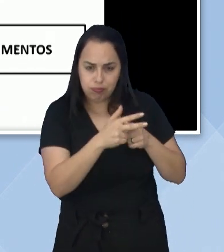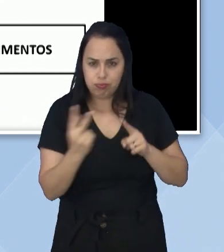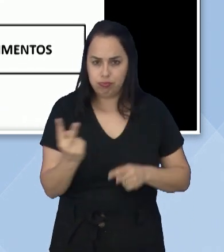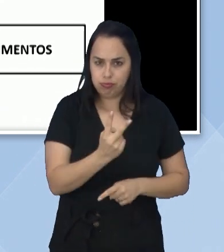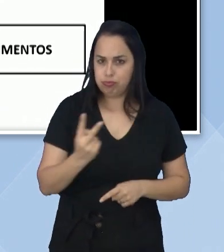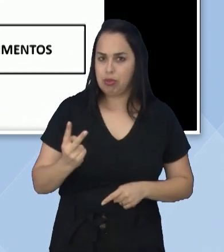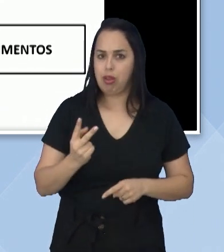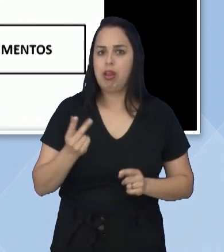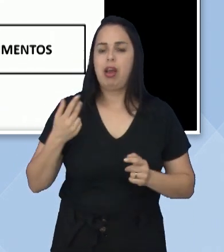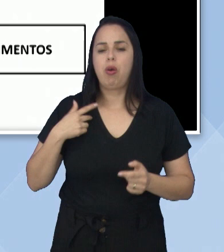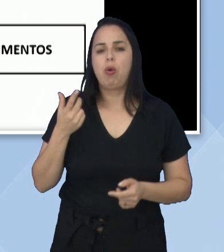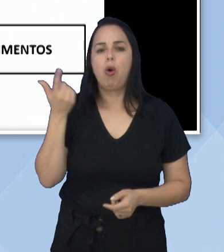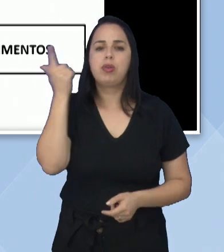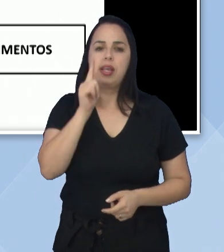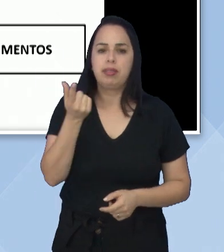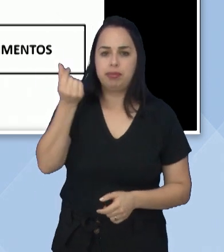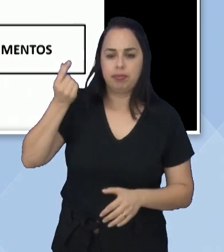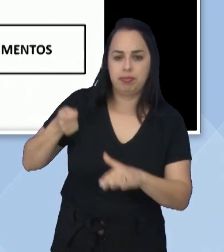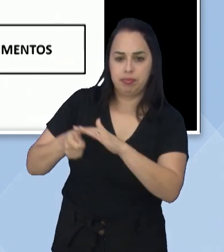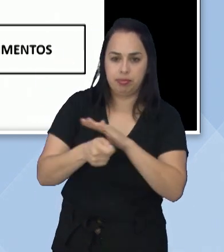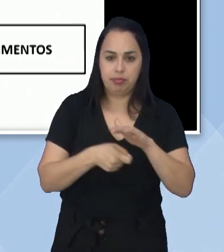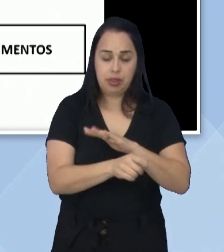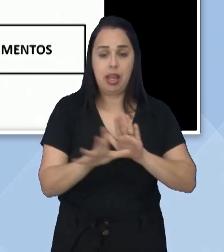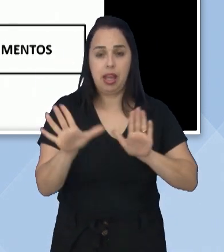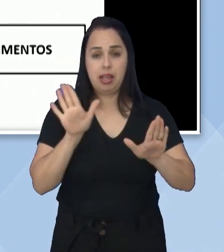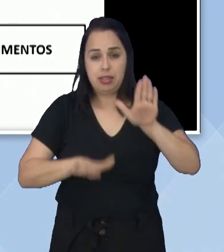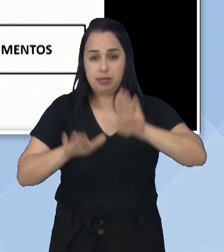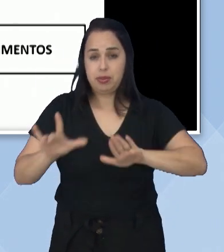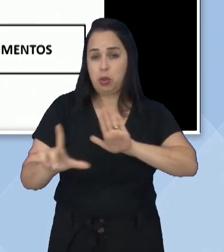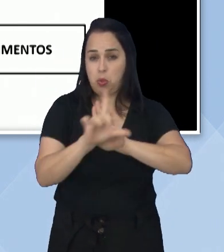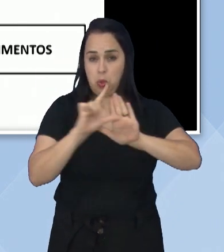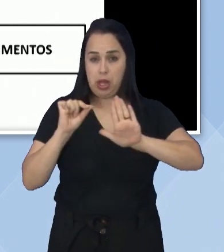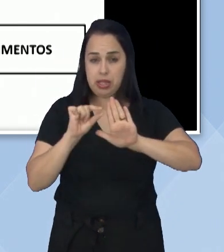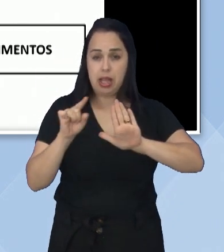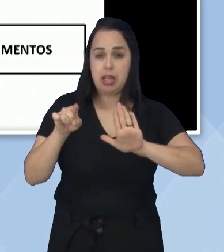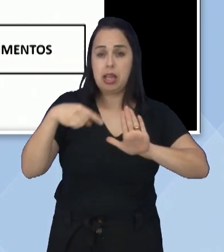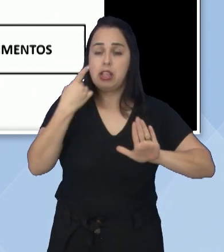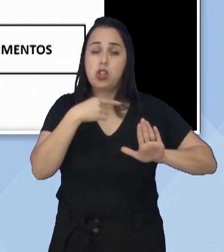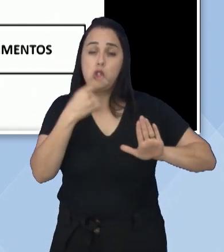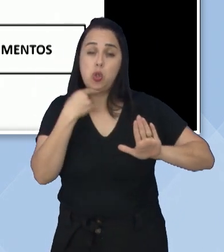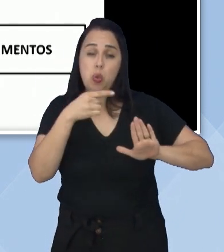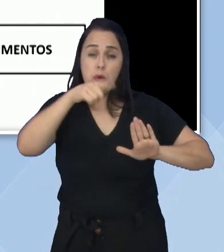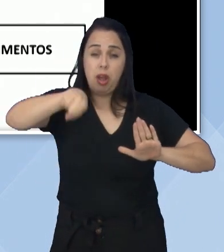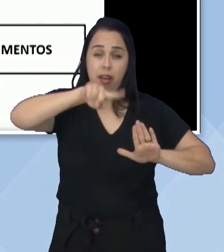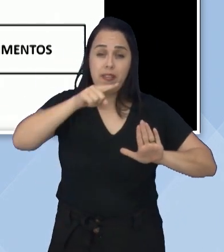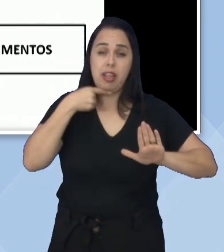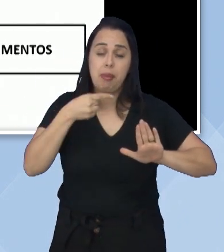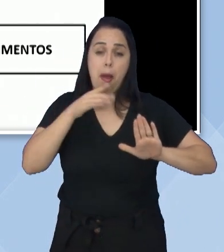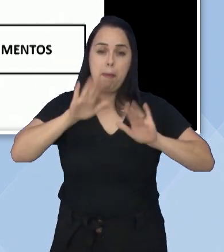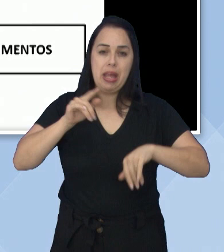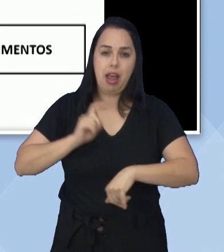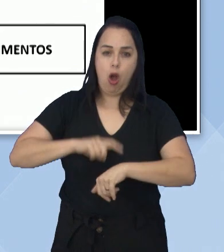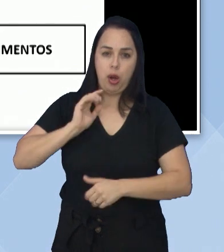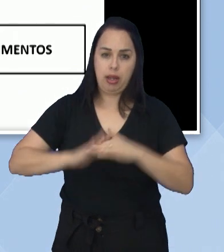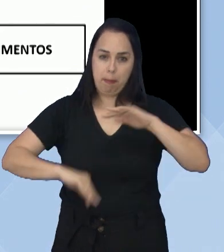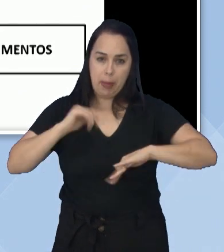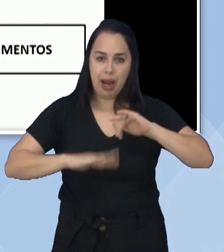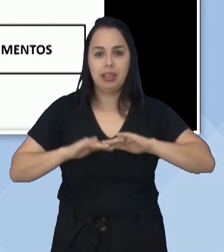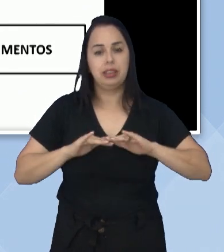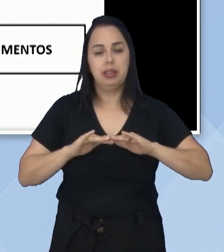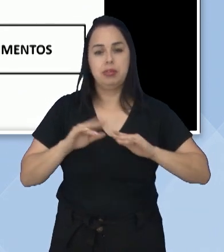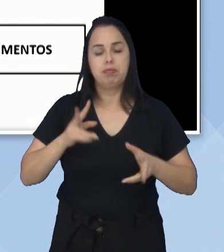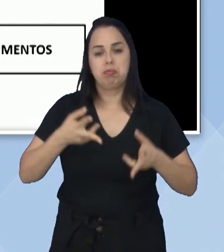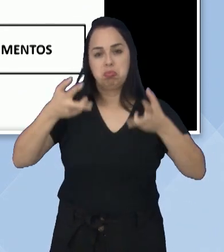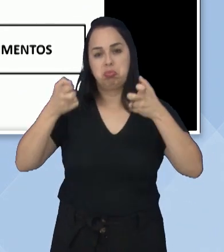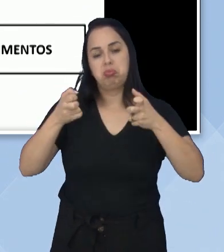algumas dúvidas que na escrita de um artigo muitas vezes ele traz alguma dubiedade e é só na prática da legislação é que a gente